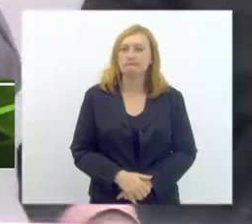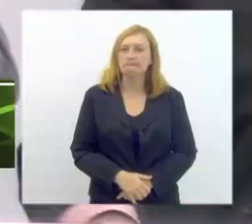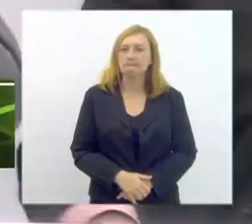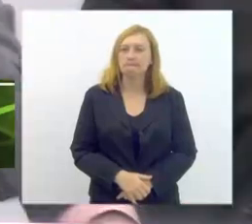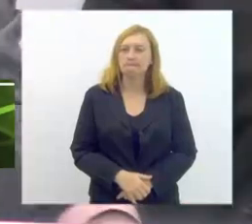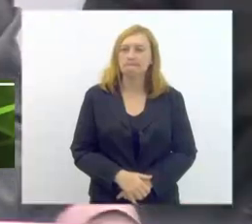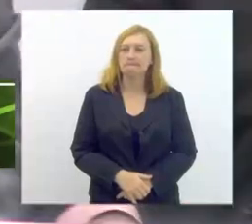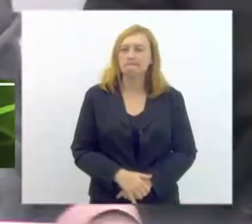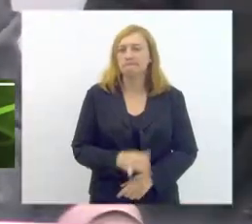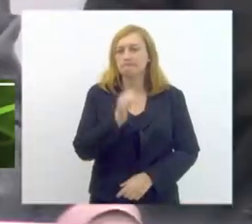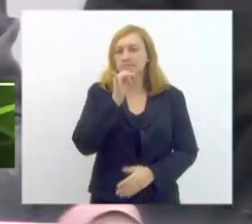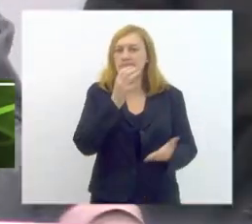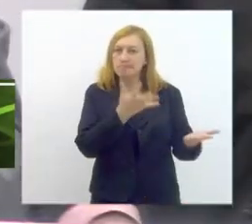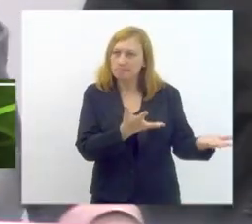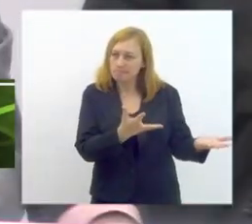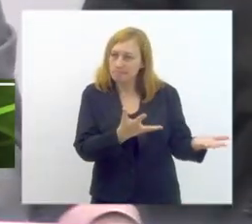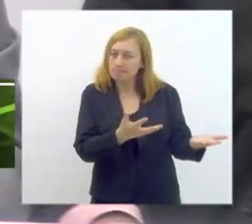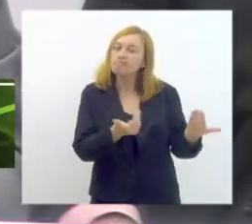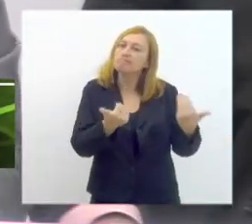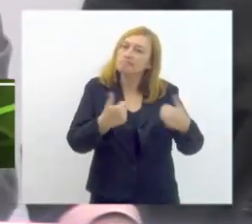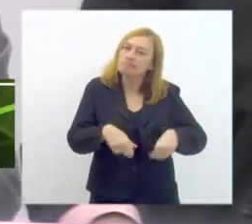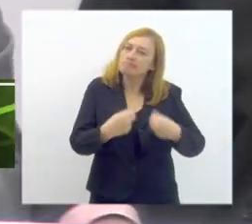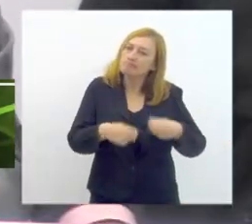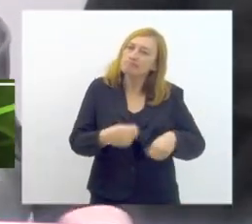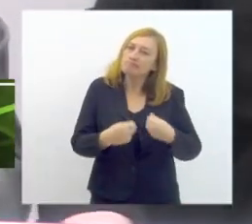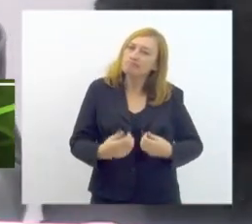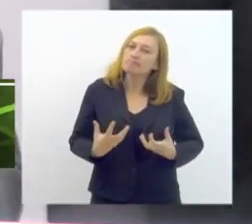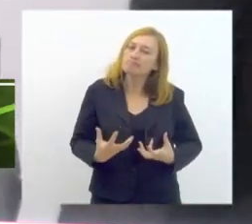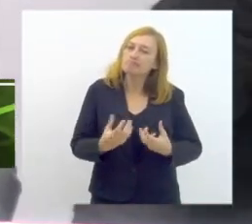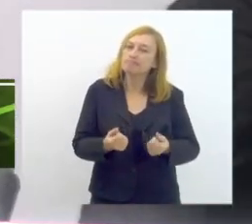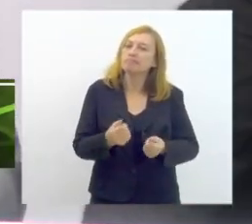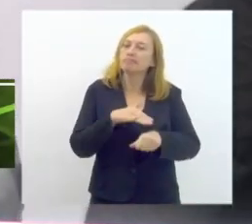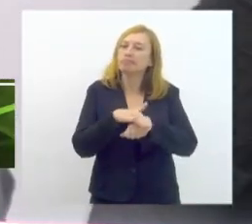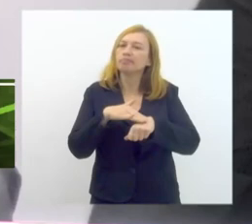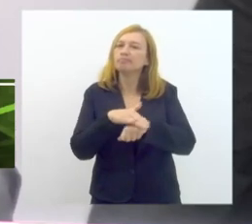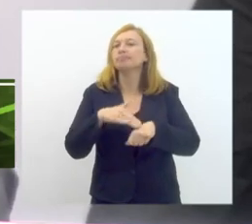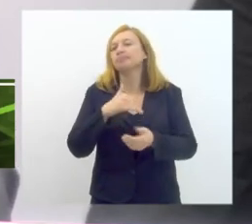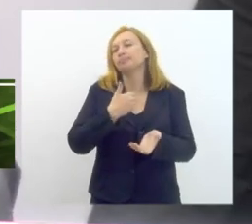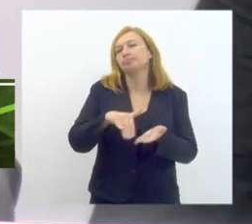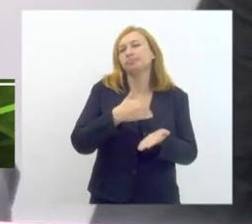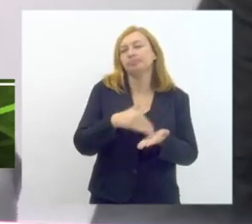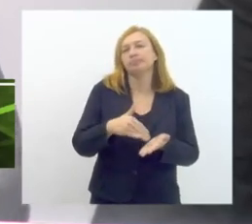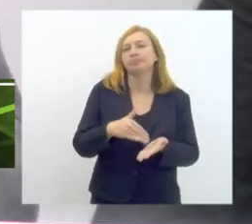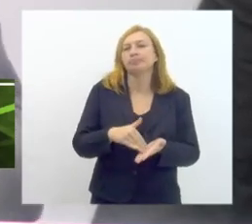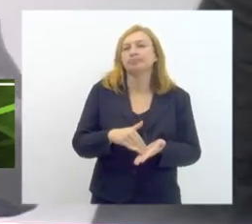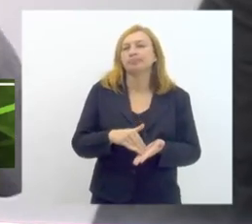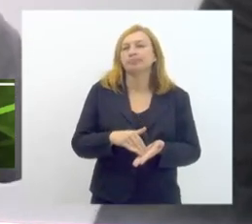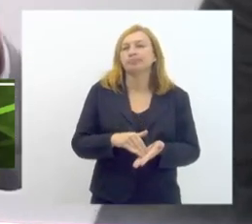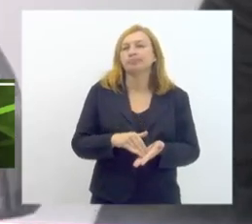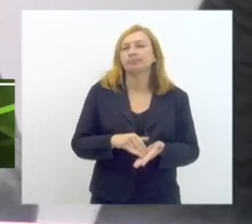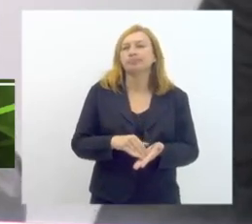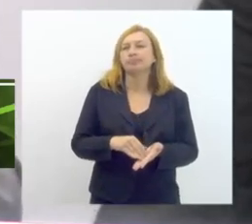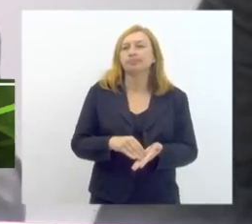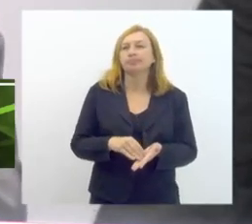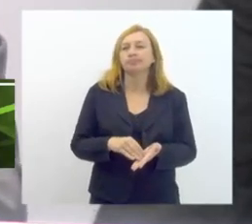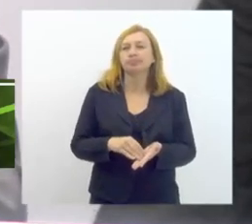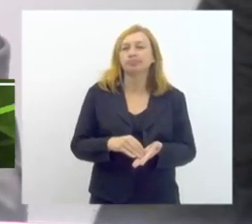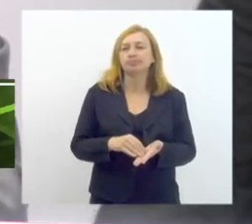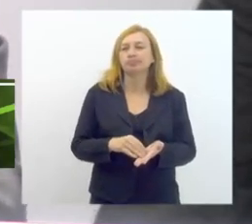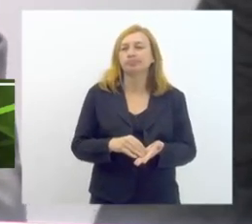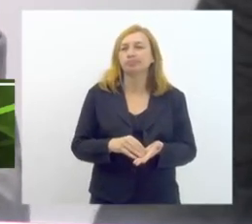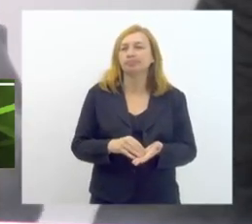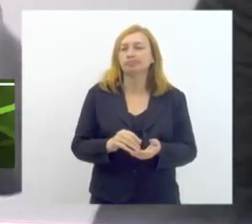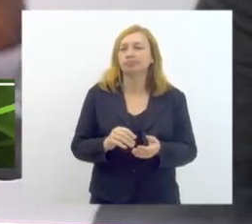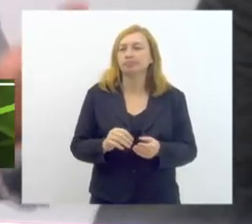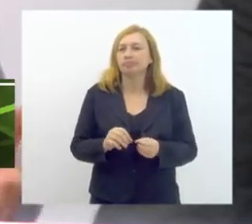Esses exemplos, a gente precisa adotar, e nós conversamos isso com o secretário Kiep, a gente precisa oportunizar os outros